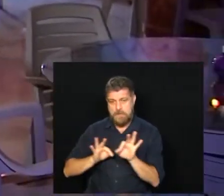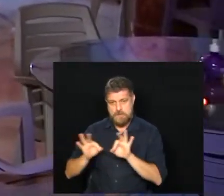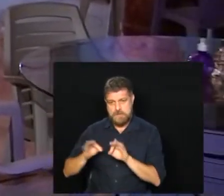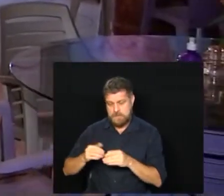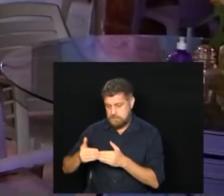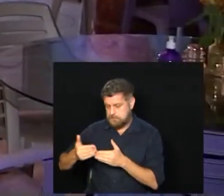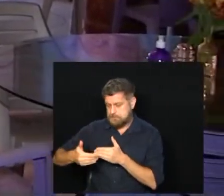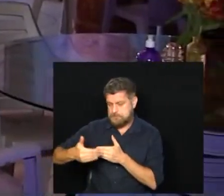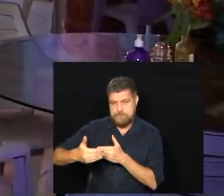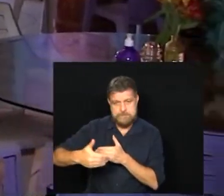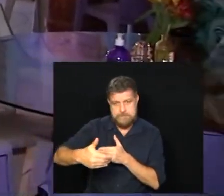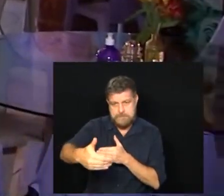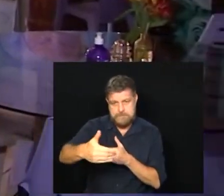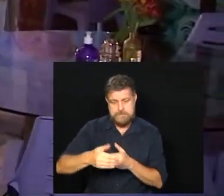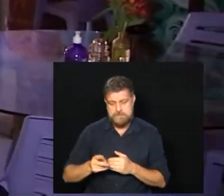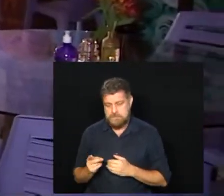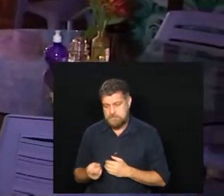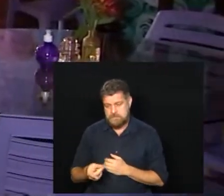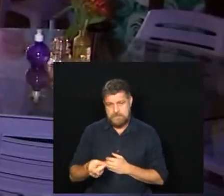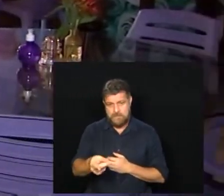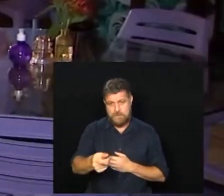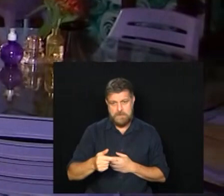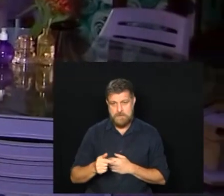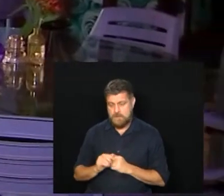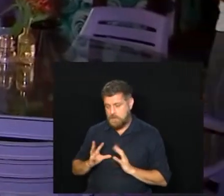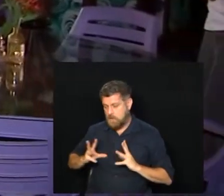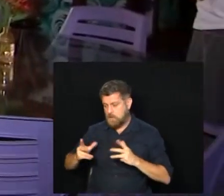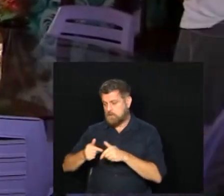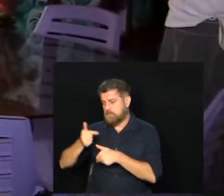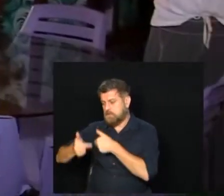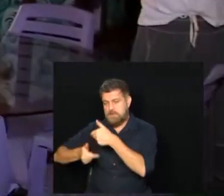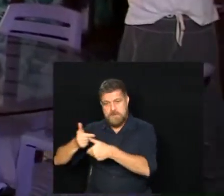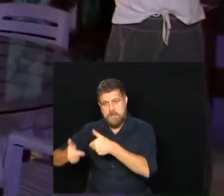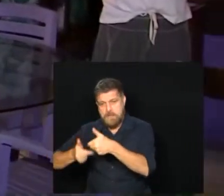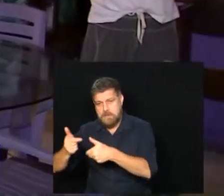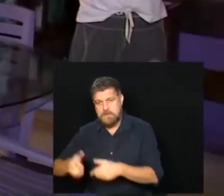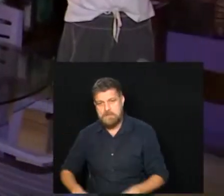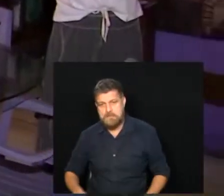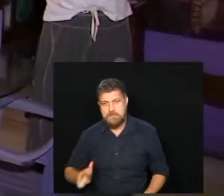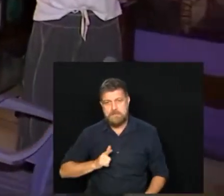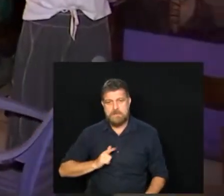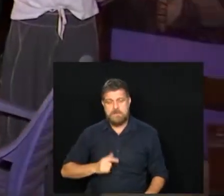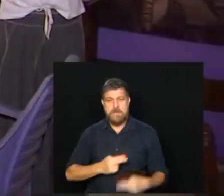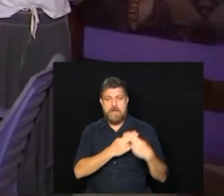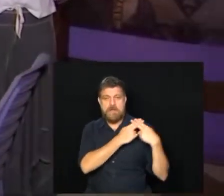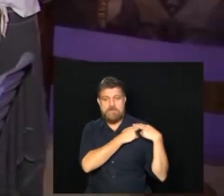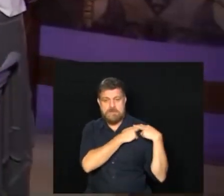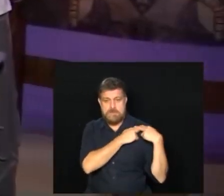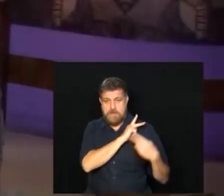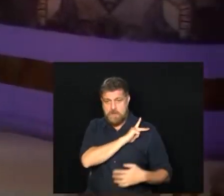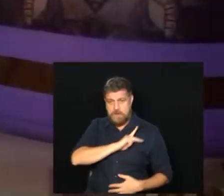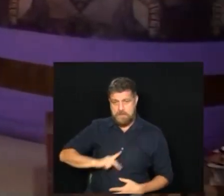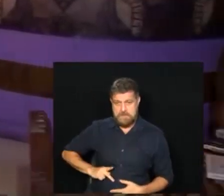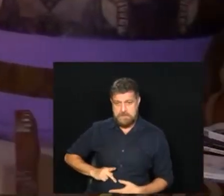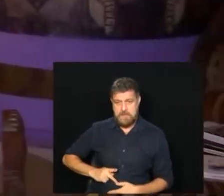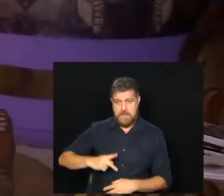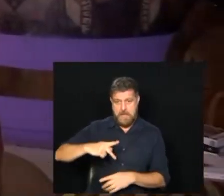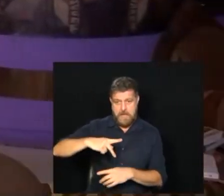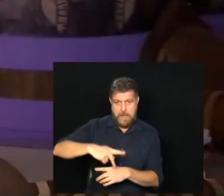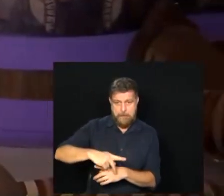um grande projeto. Então todo mundo trabalhando terapeuticamente, sob a condução do presidente, que é o Pavitra